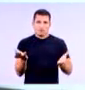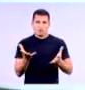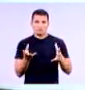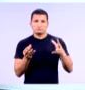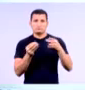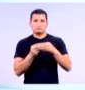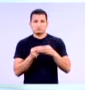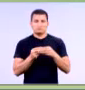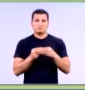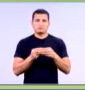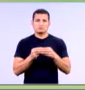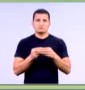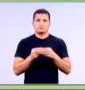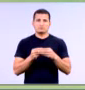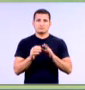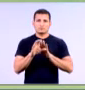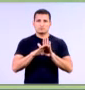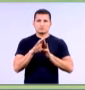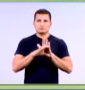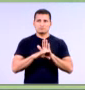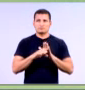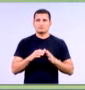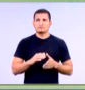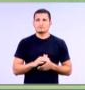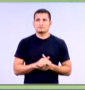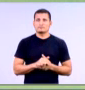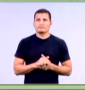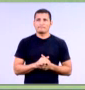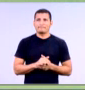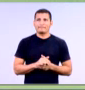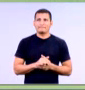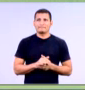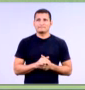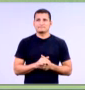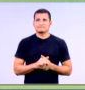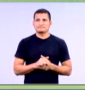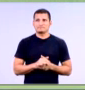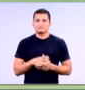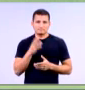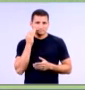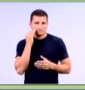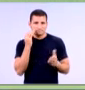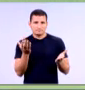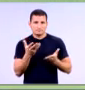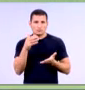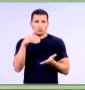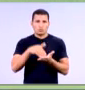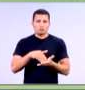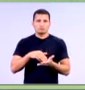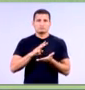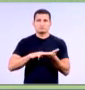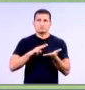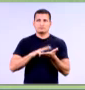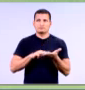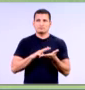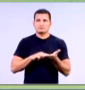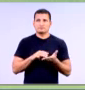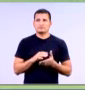conceito? Vamos ver agora esse último método, tá? Vou apagar